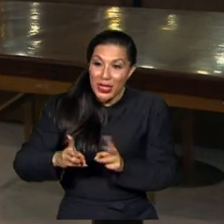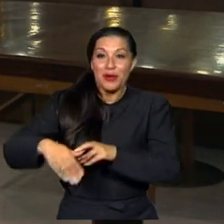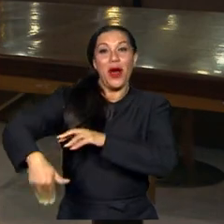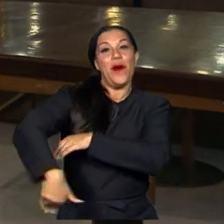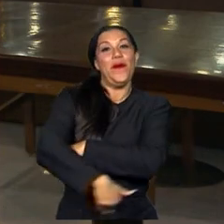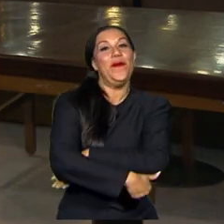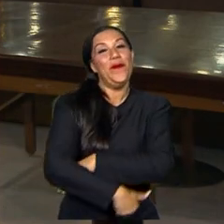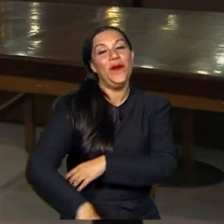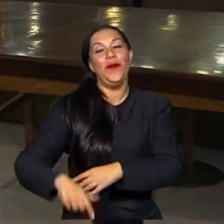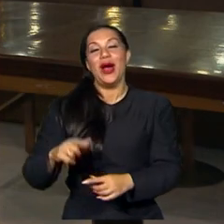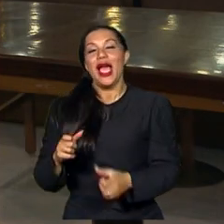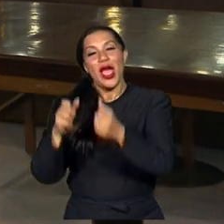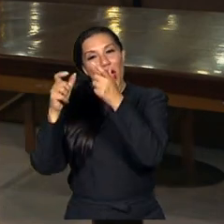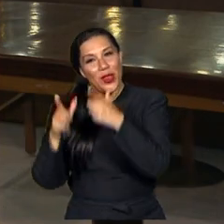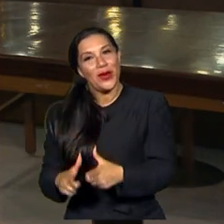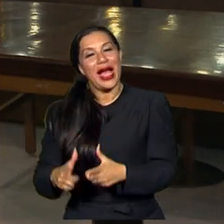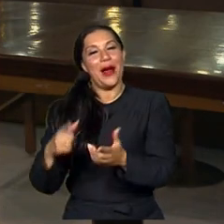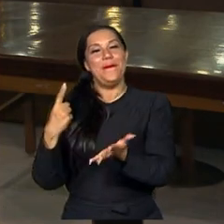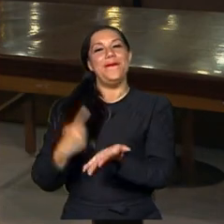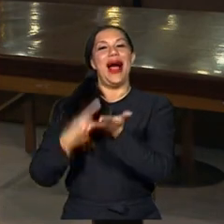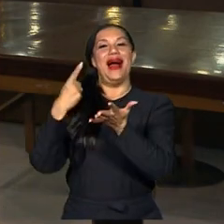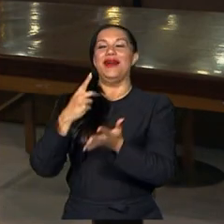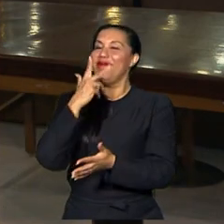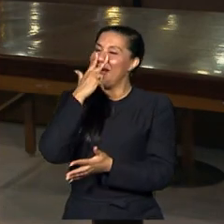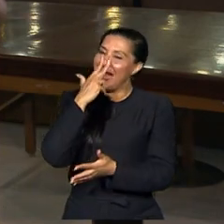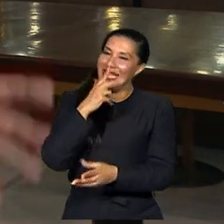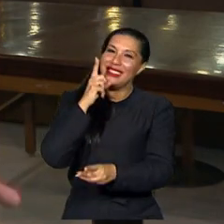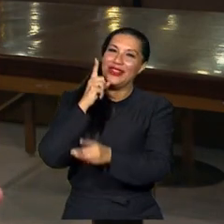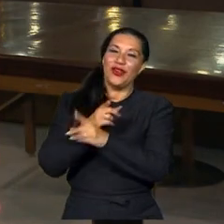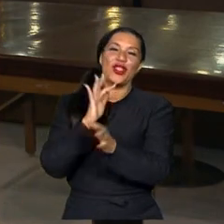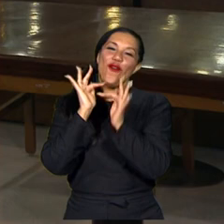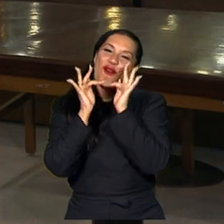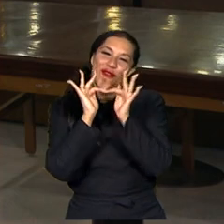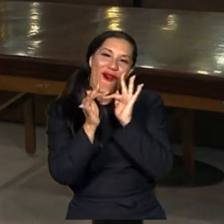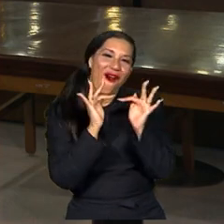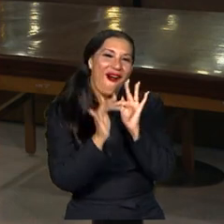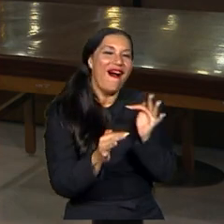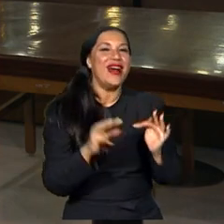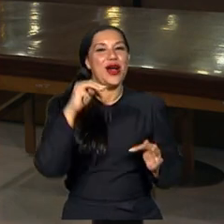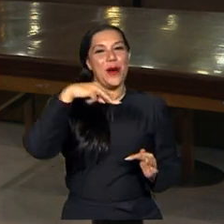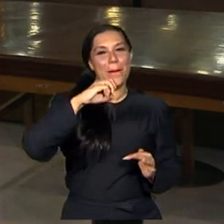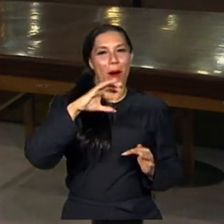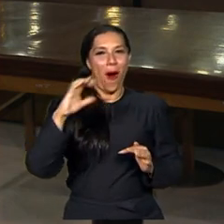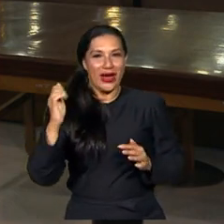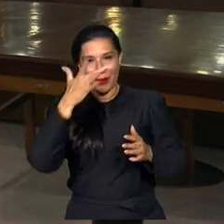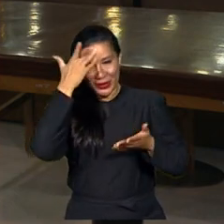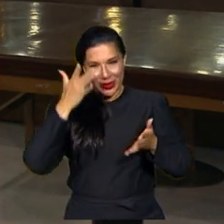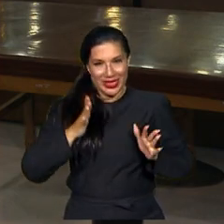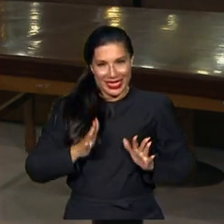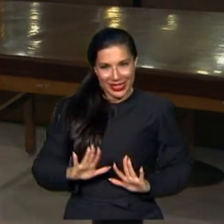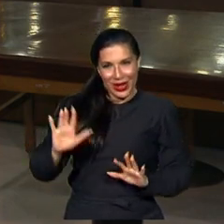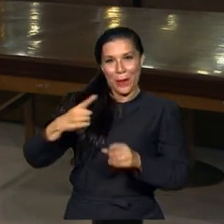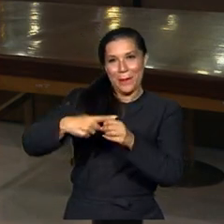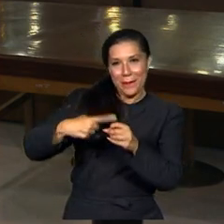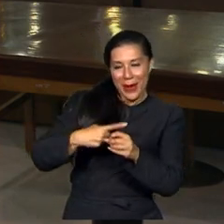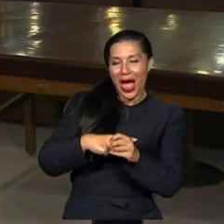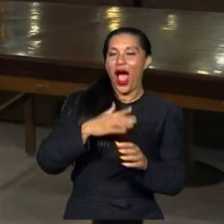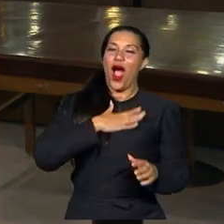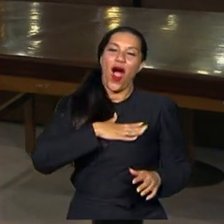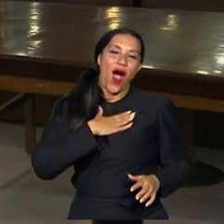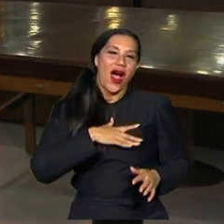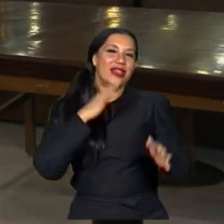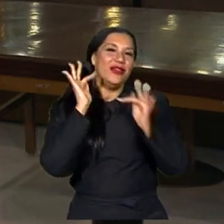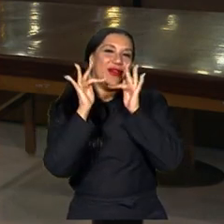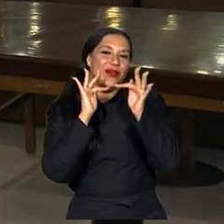Então, a Javari é um ponto de encontro. Você coloca a fofoca em dia, moquense gosta de uma boa fofoca. Você coloca a fofoca em dia ali na